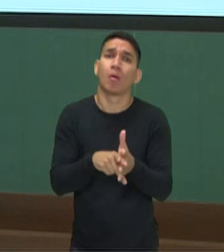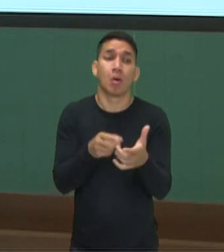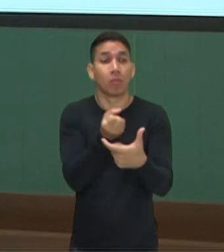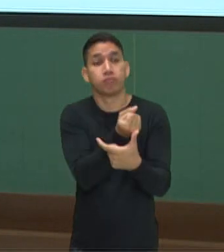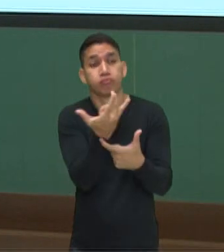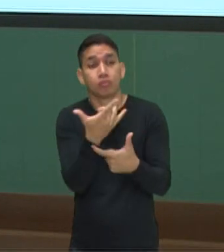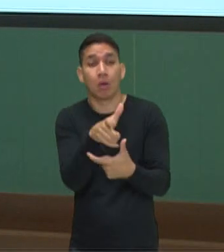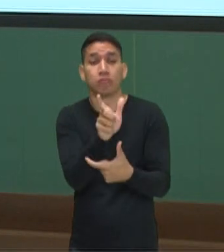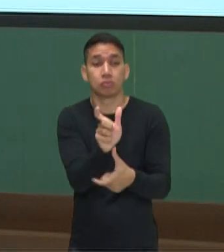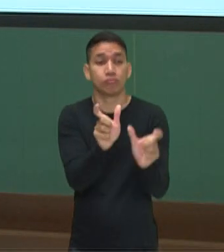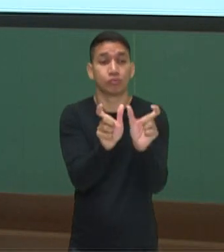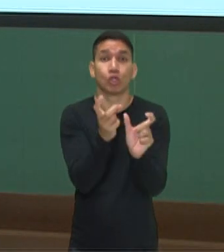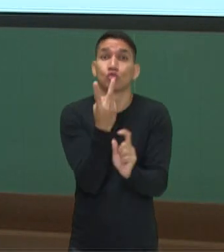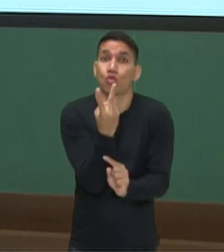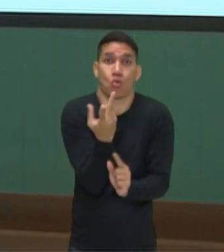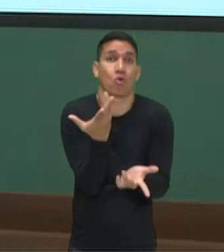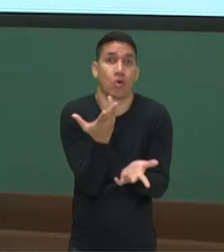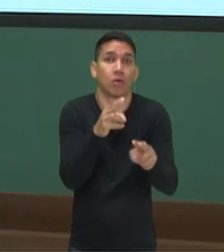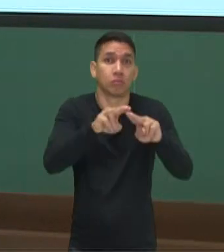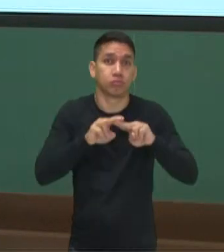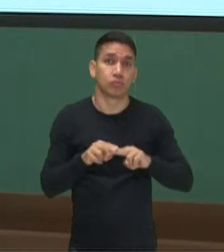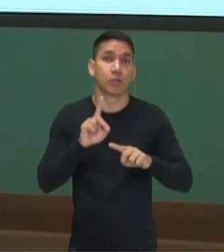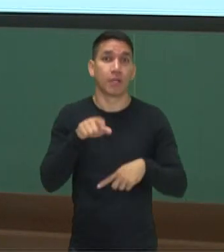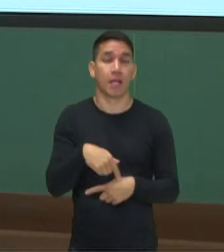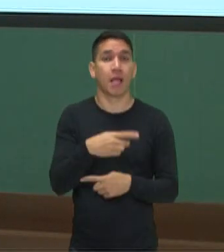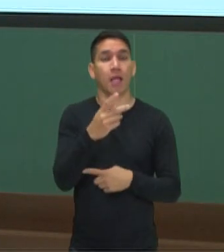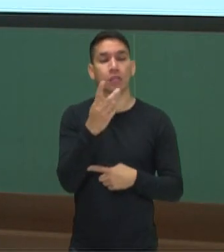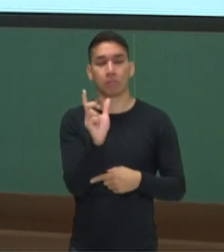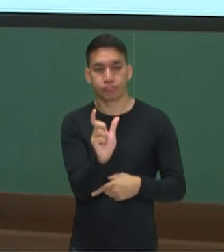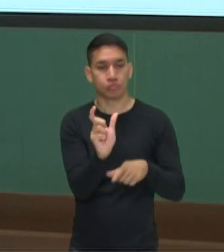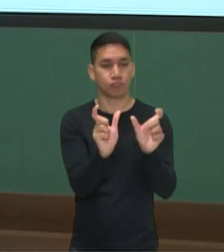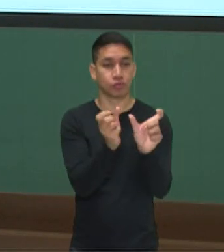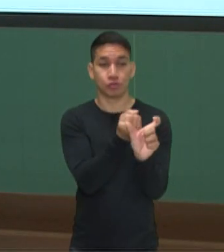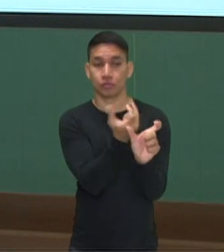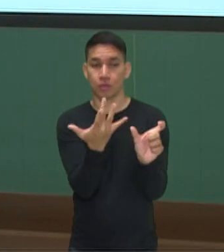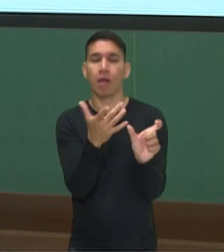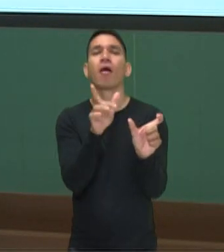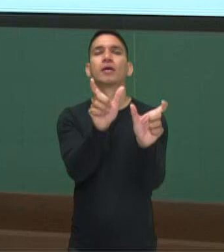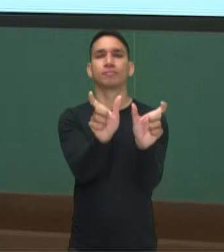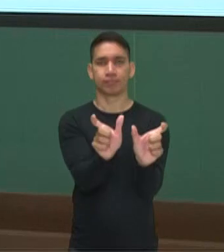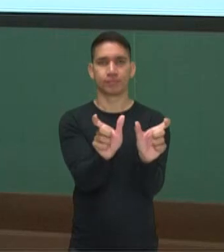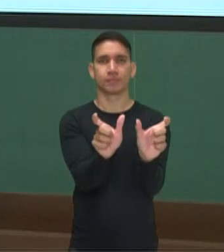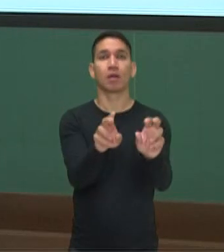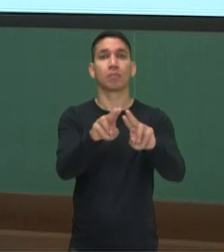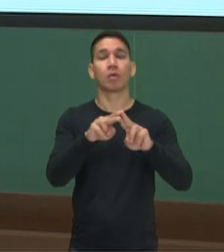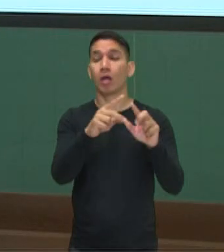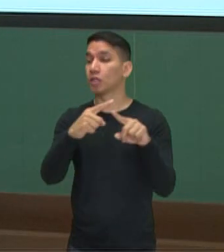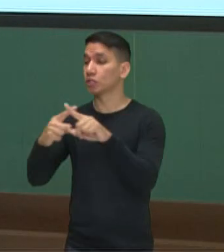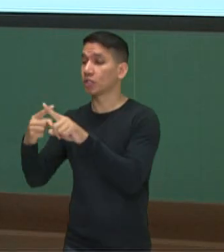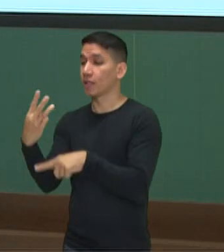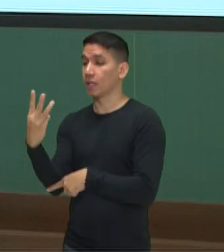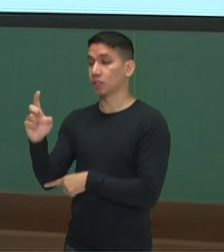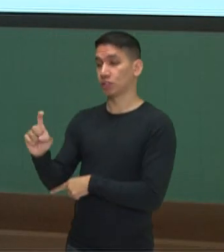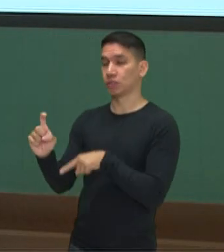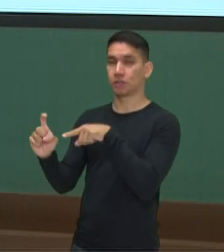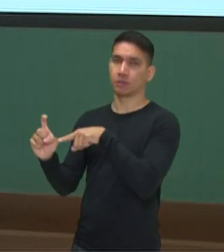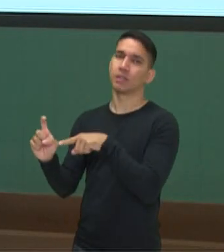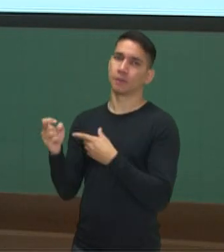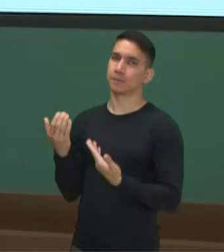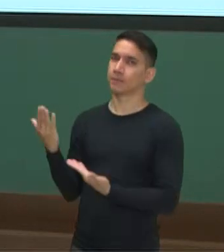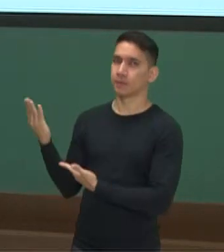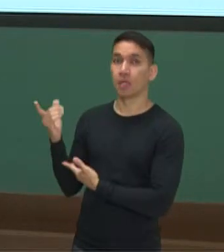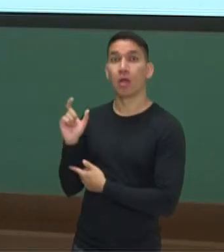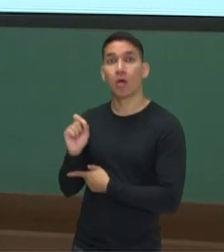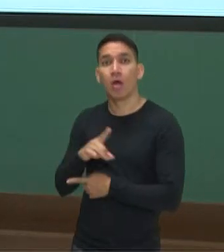É isso aí. Binômio é um polinômio que tem 2 termos. Vou multiplicá-lo por 3x. E